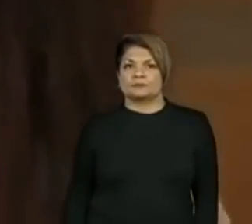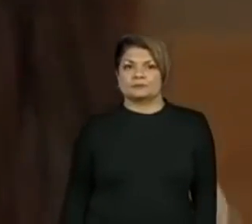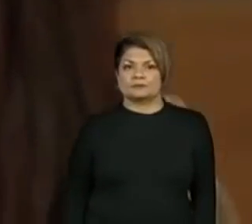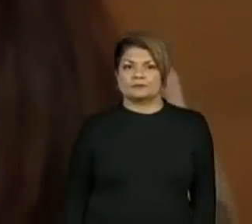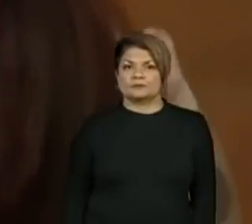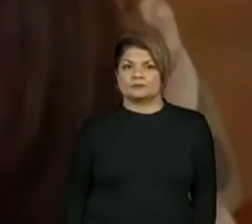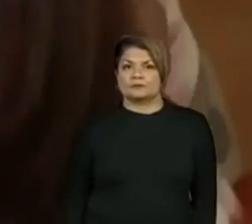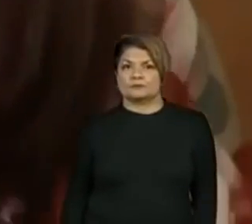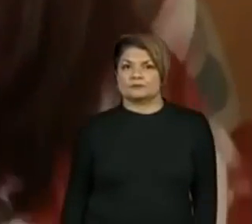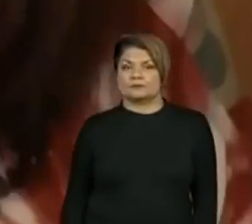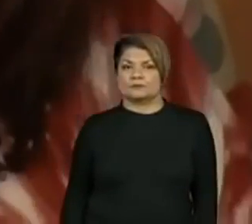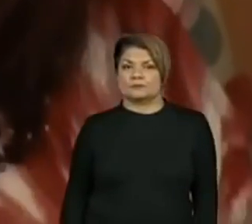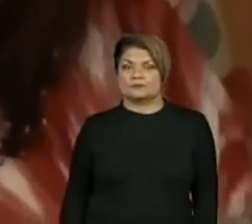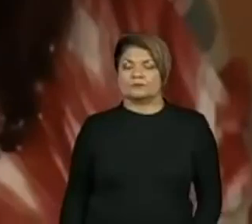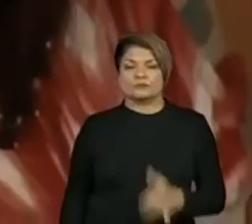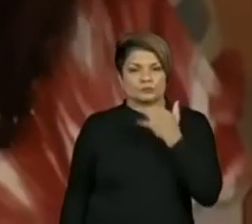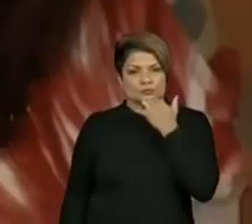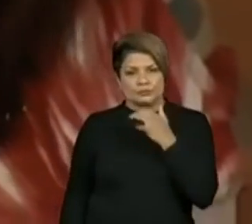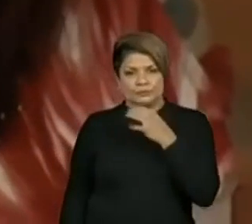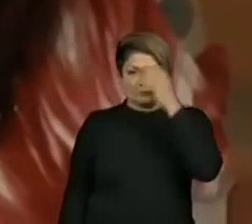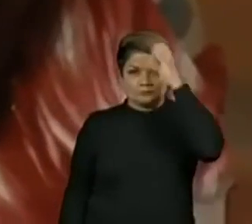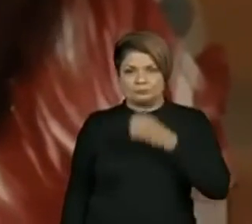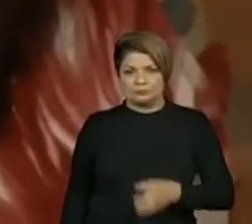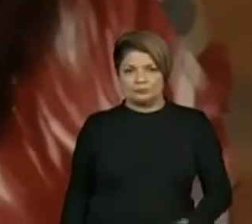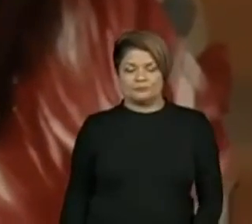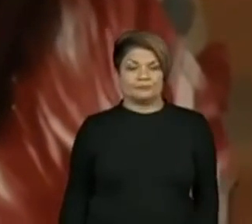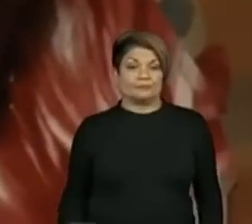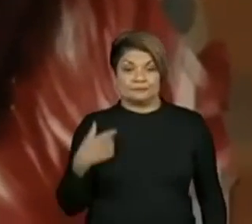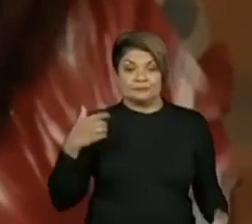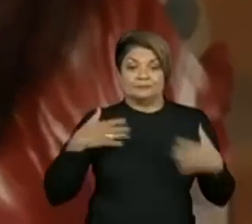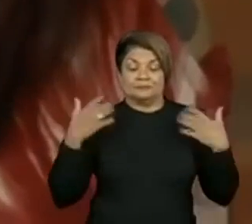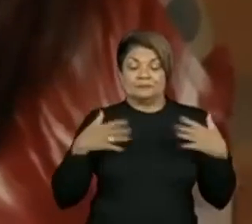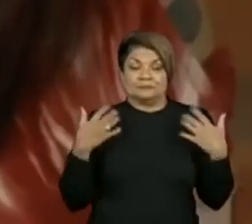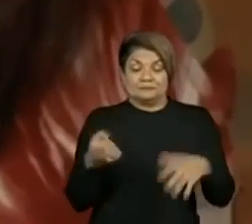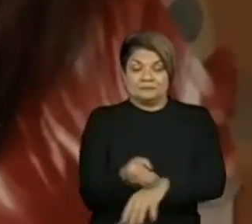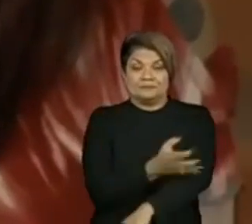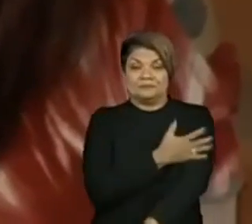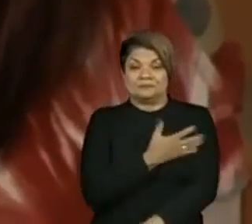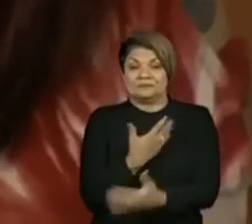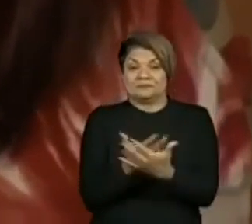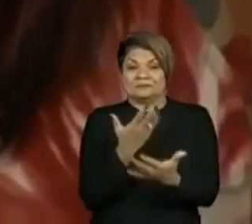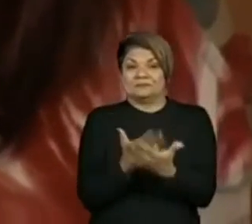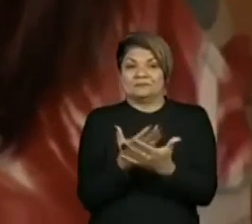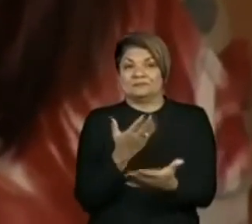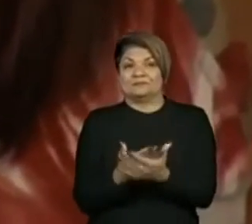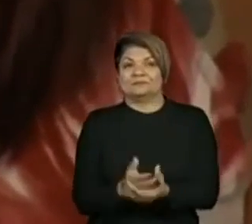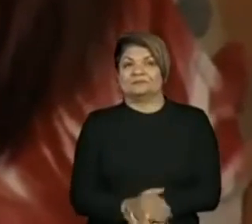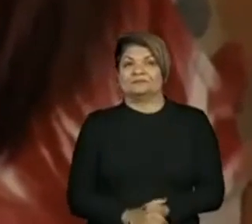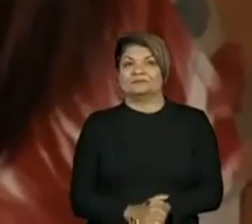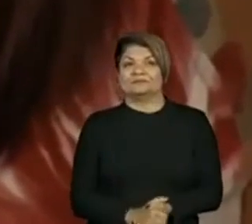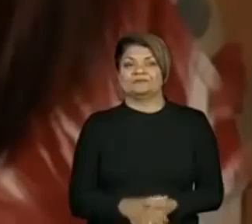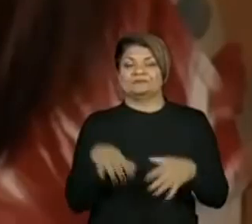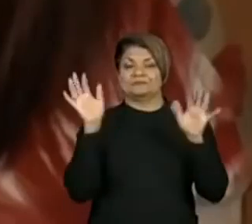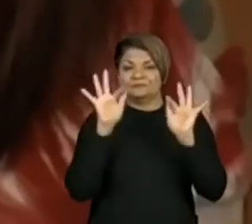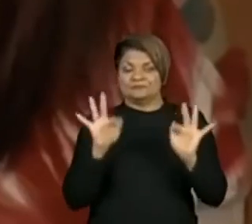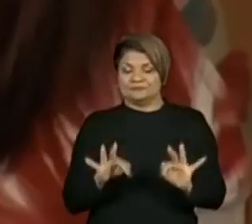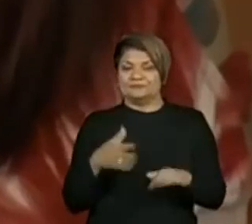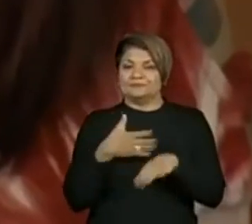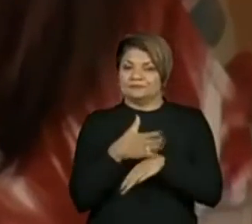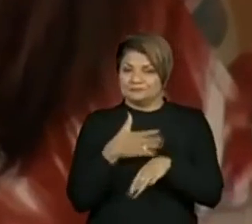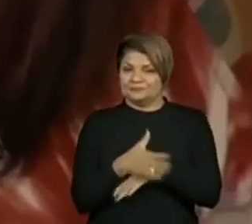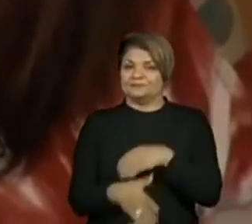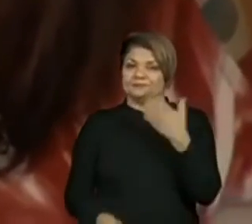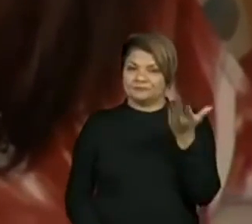Sueli... Desculpa, gente. A Pro Juliana está muito empolgada, muito emocionada com a aula. Muito feliz com a participação